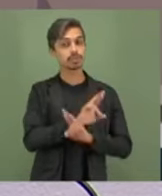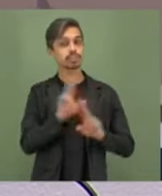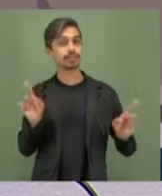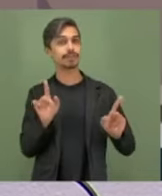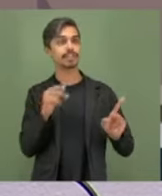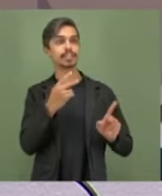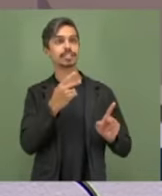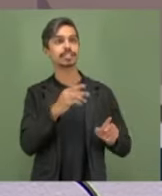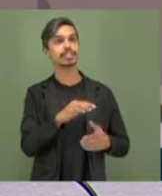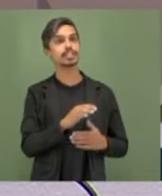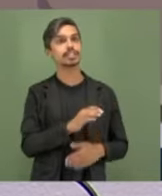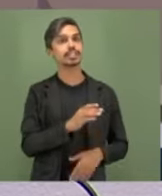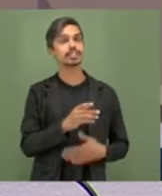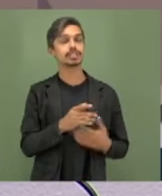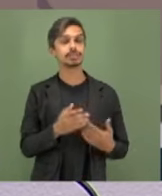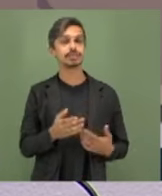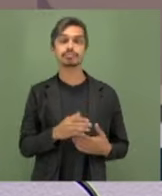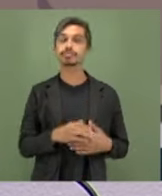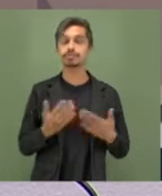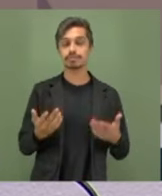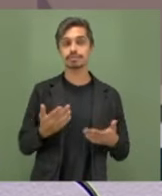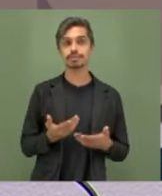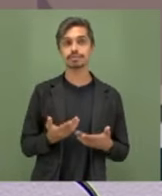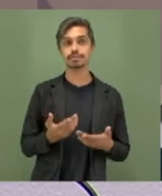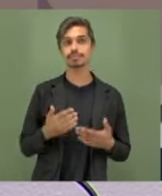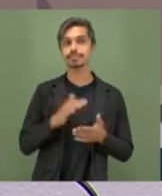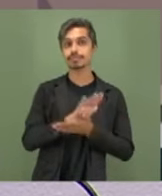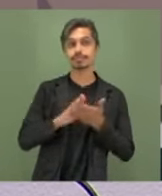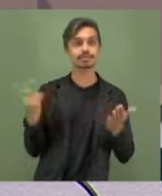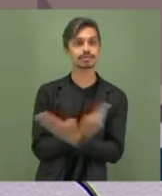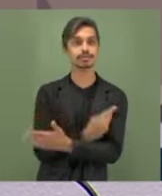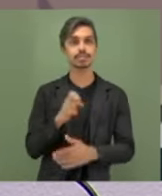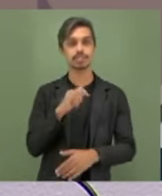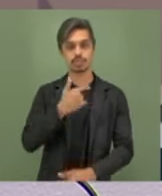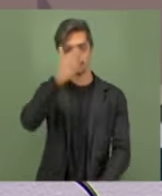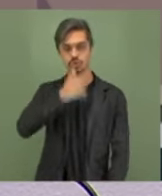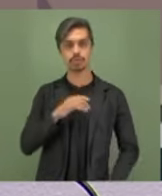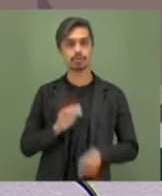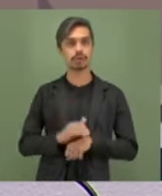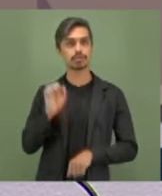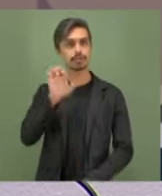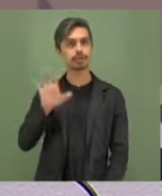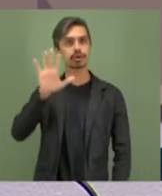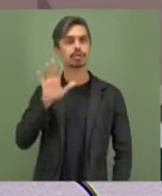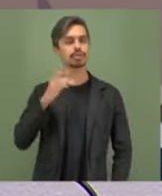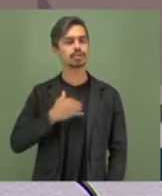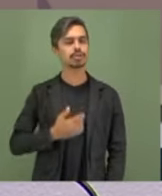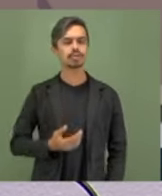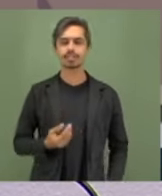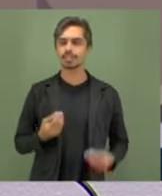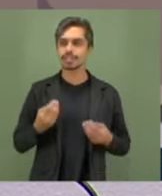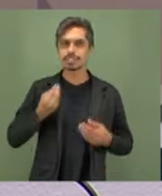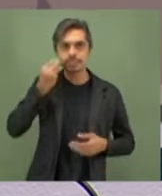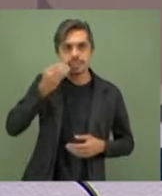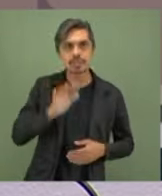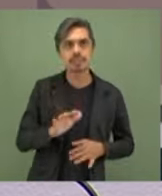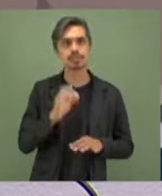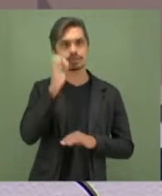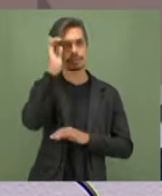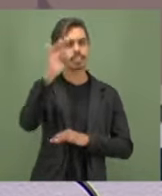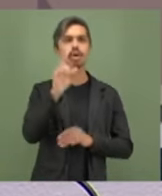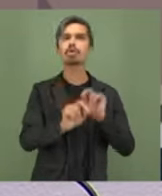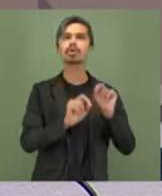tenho a certeza que nada me ia acontecer. Agora eu digo, se eu que sou europeu passo por isto, eu imagino o que os brasileiros de direita estão a